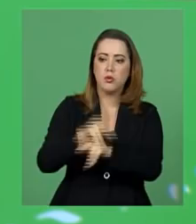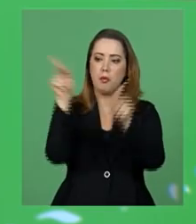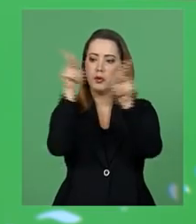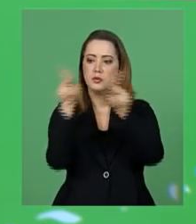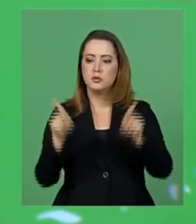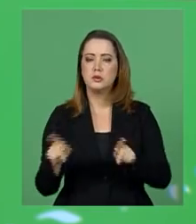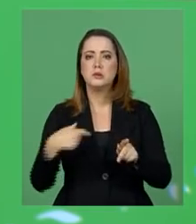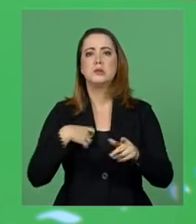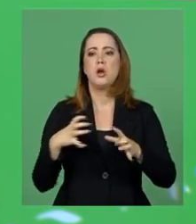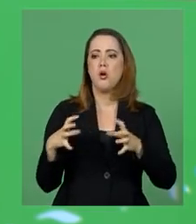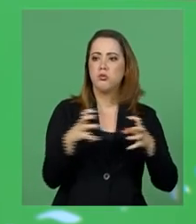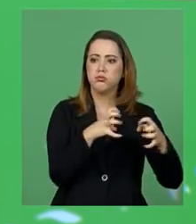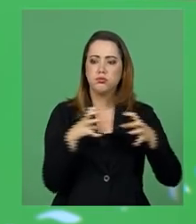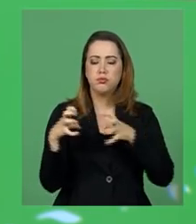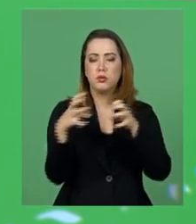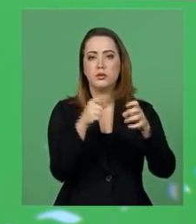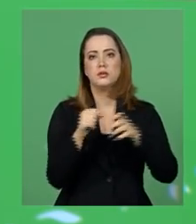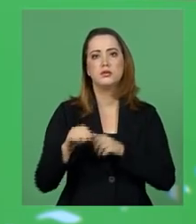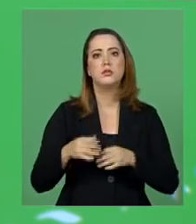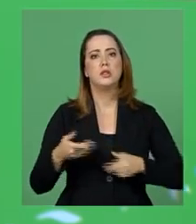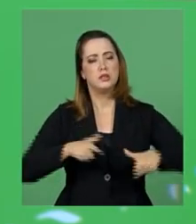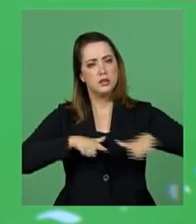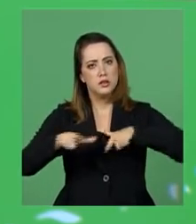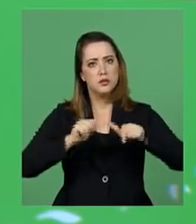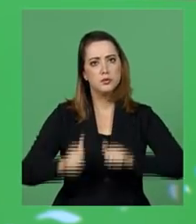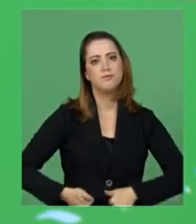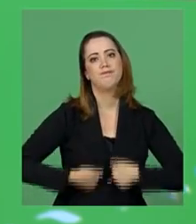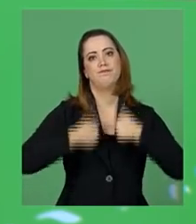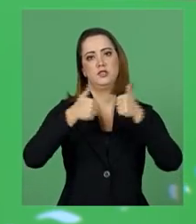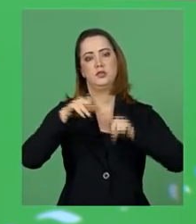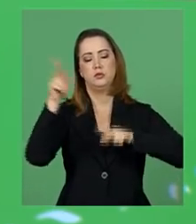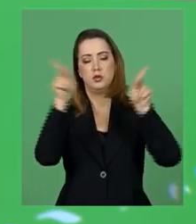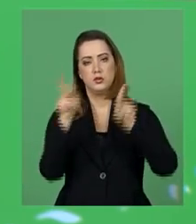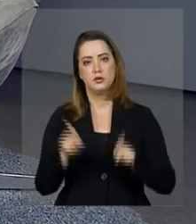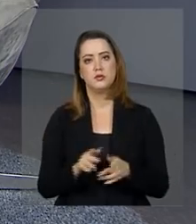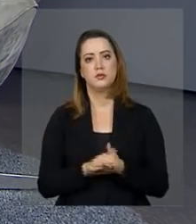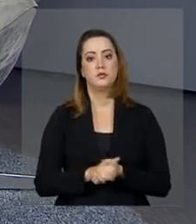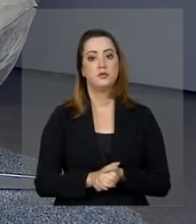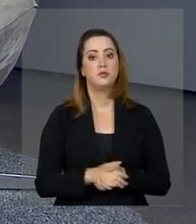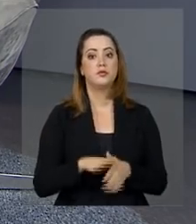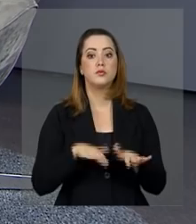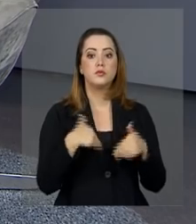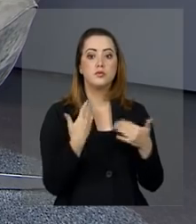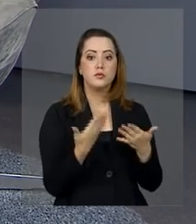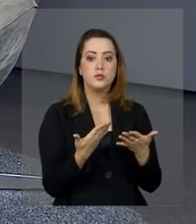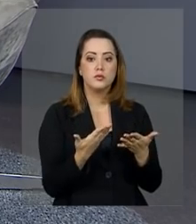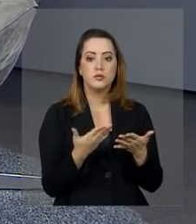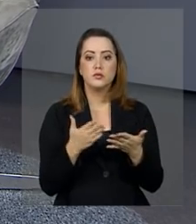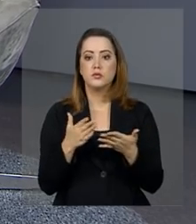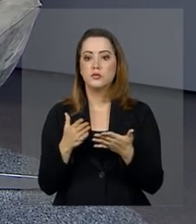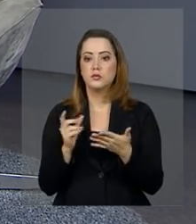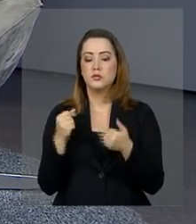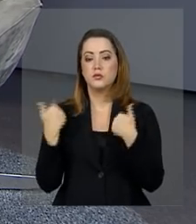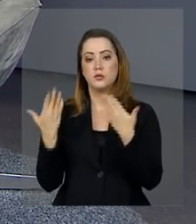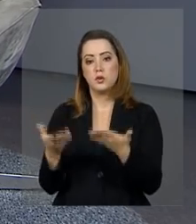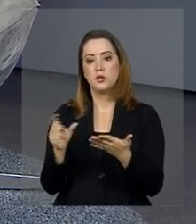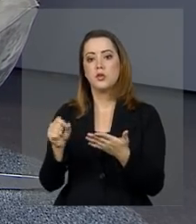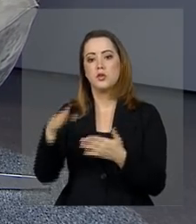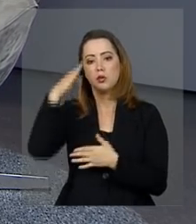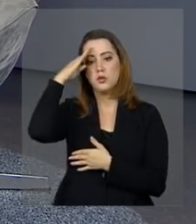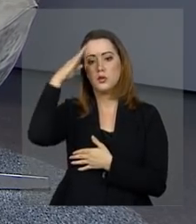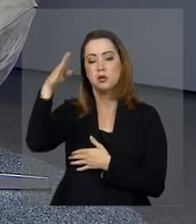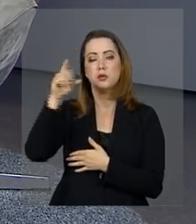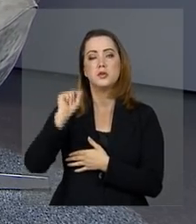dedicando para restabelecer a paz e o crescimento harmônico desses países. Pois é, e o capitão Henrique também mandou para a gente